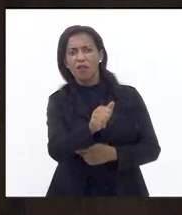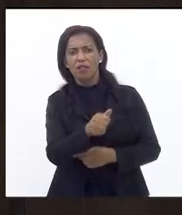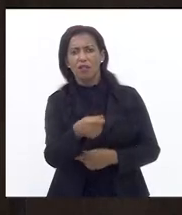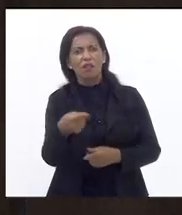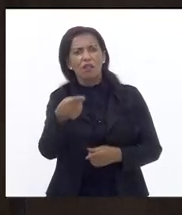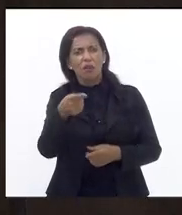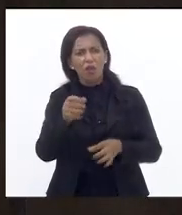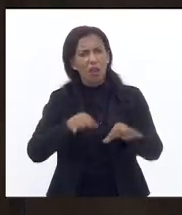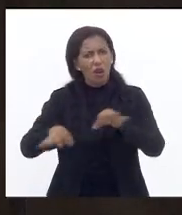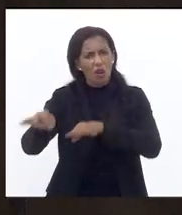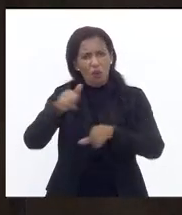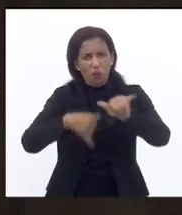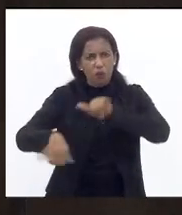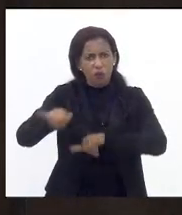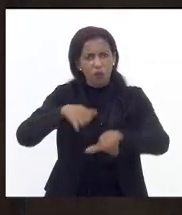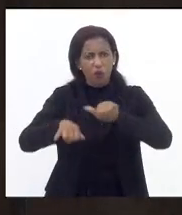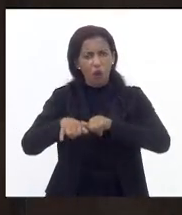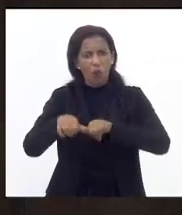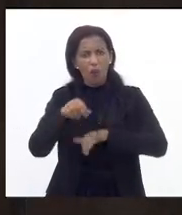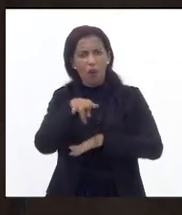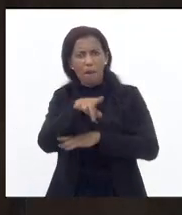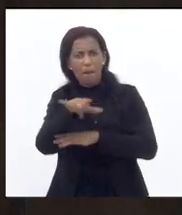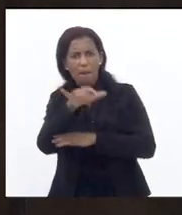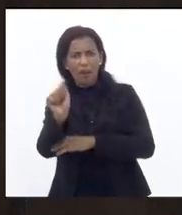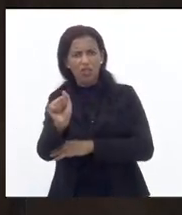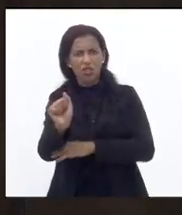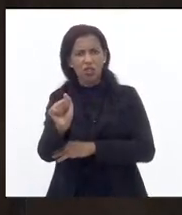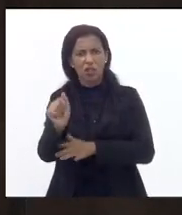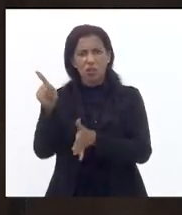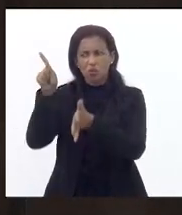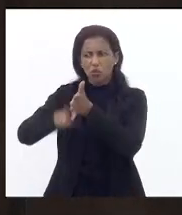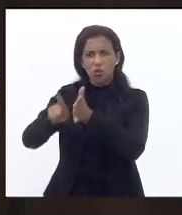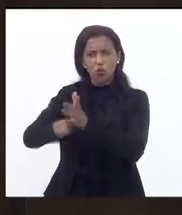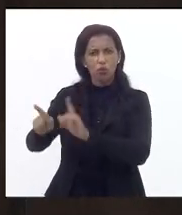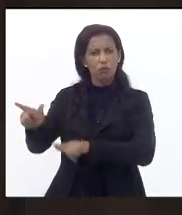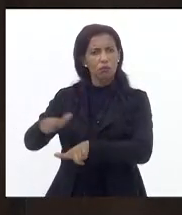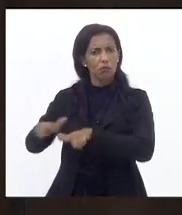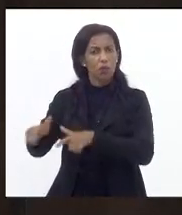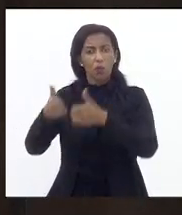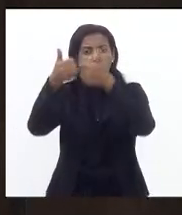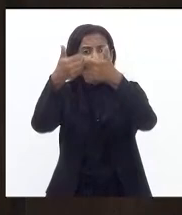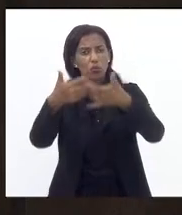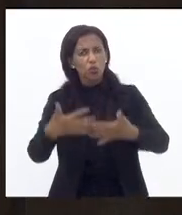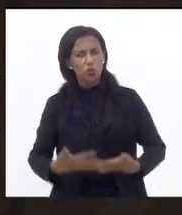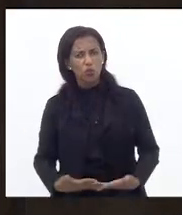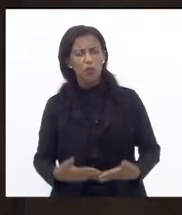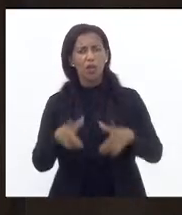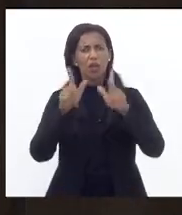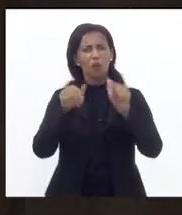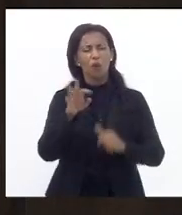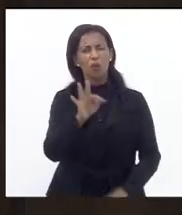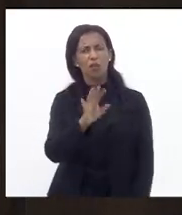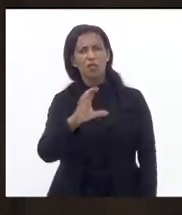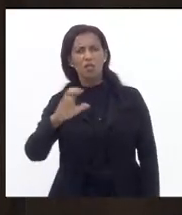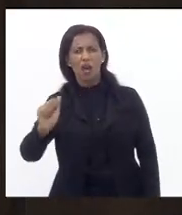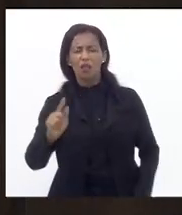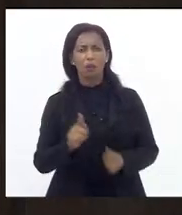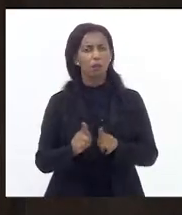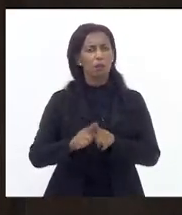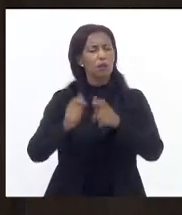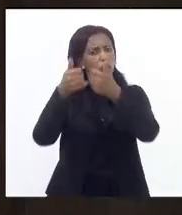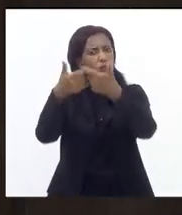fórmulas mágicas querendo para o pai se você servidor enquanto não explica assim como terceira também não explica